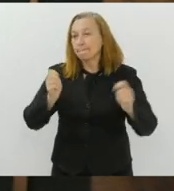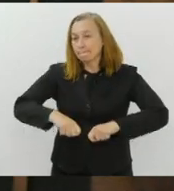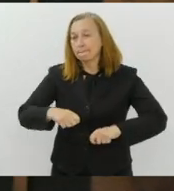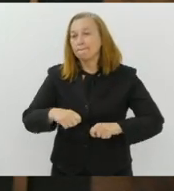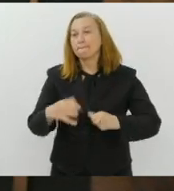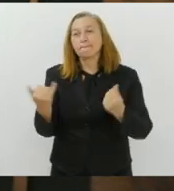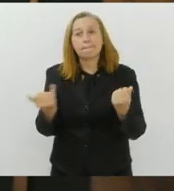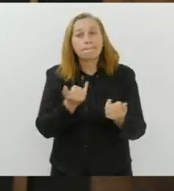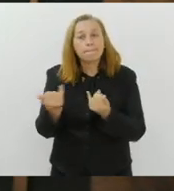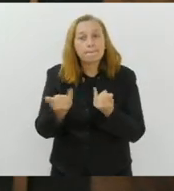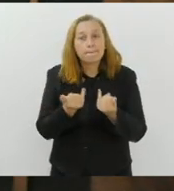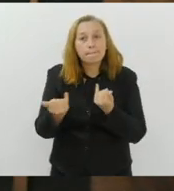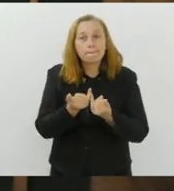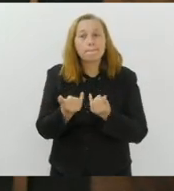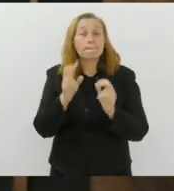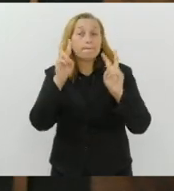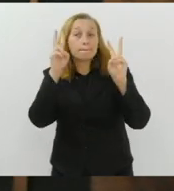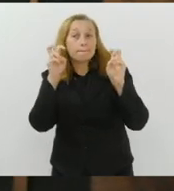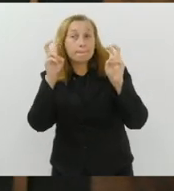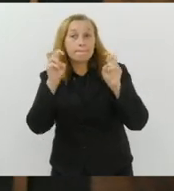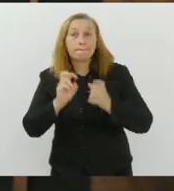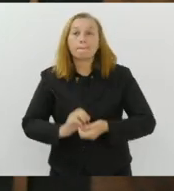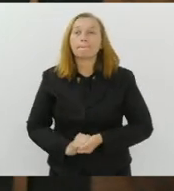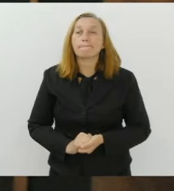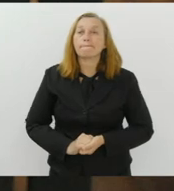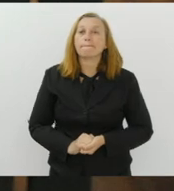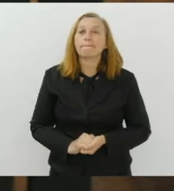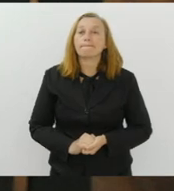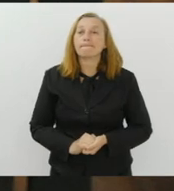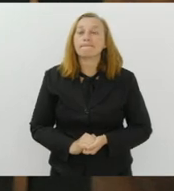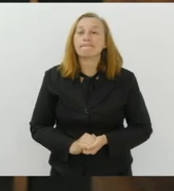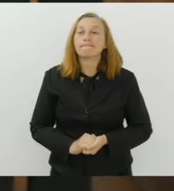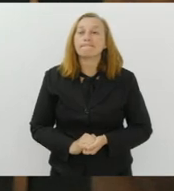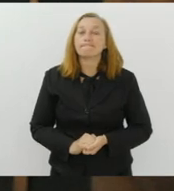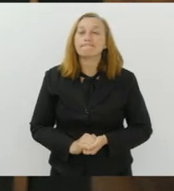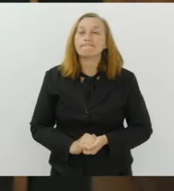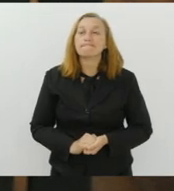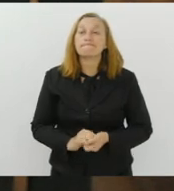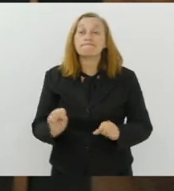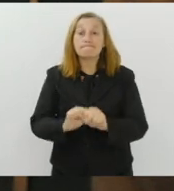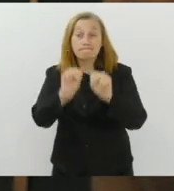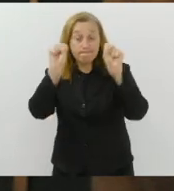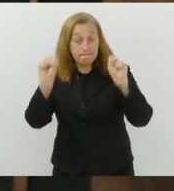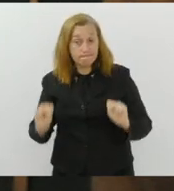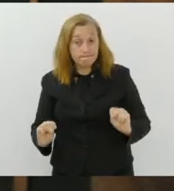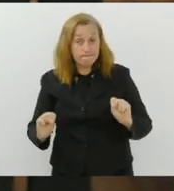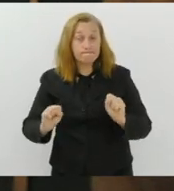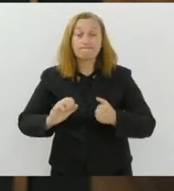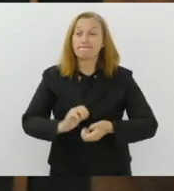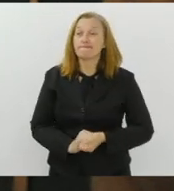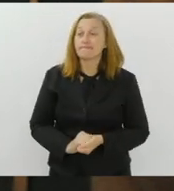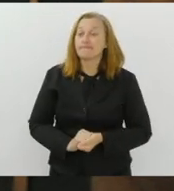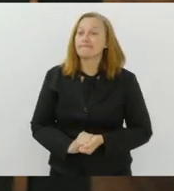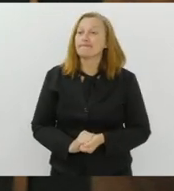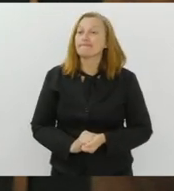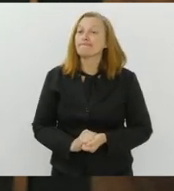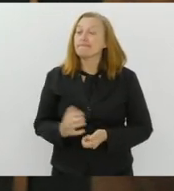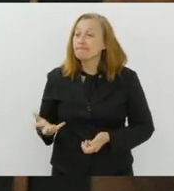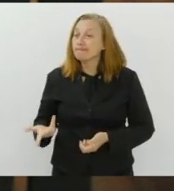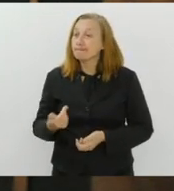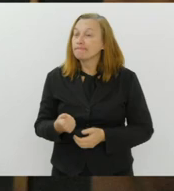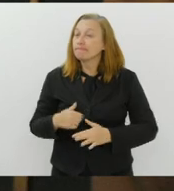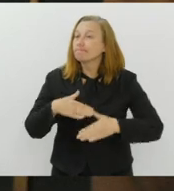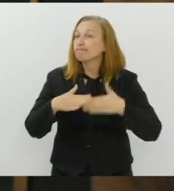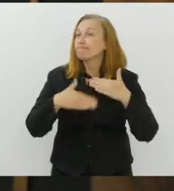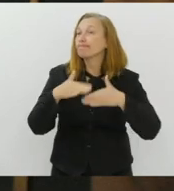informar essas questões. A questão de sistemas eficazes que detectem esses